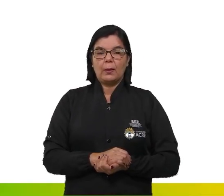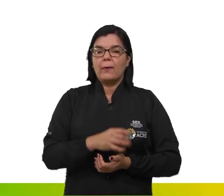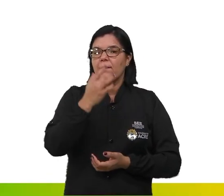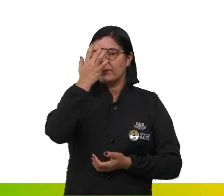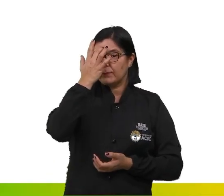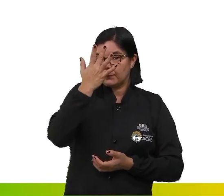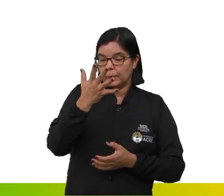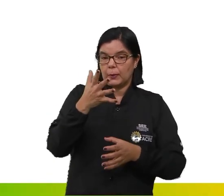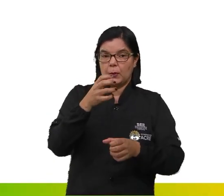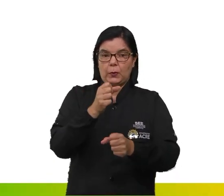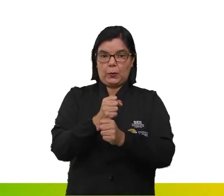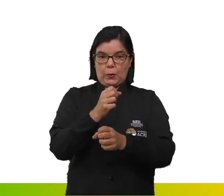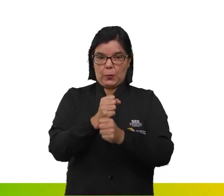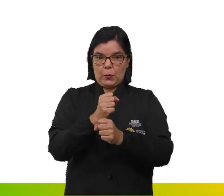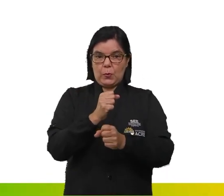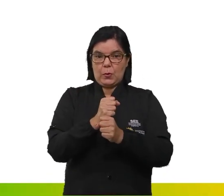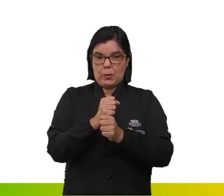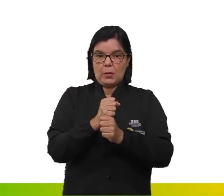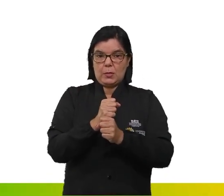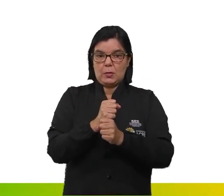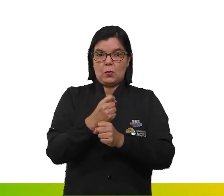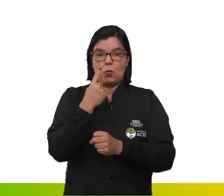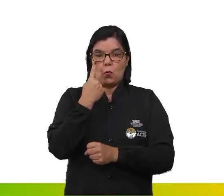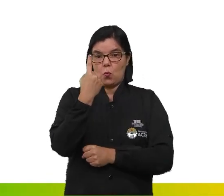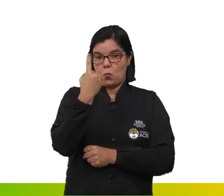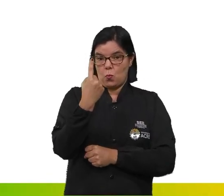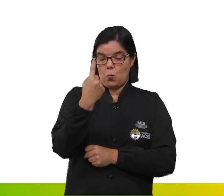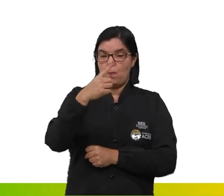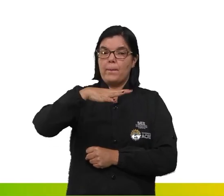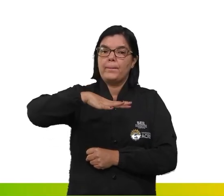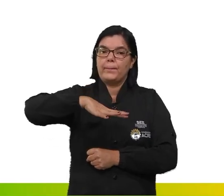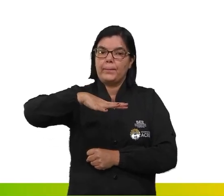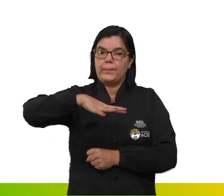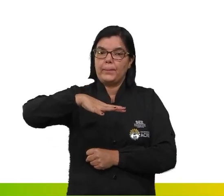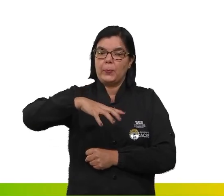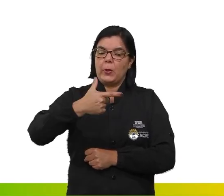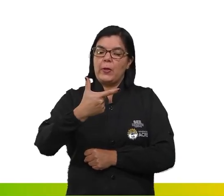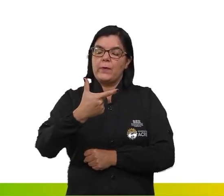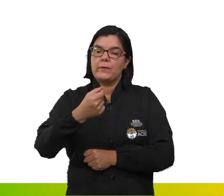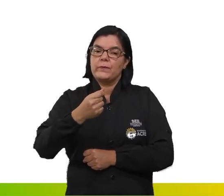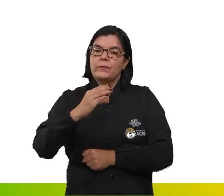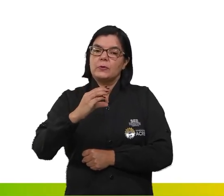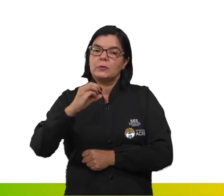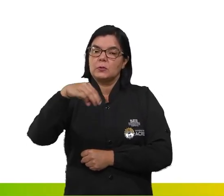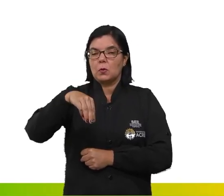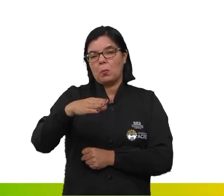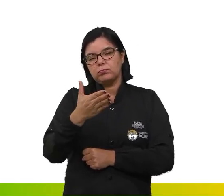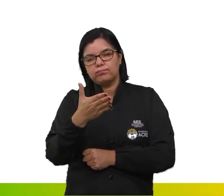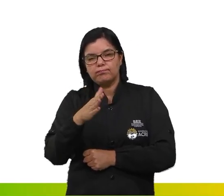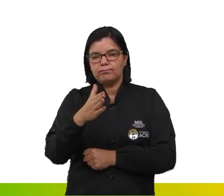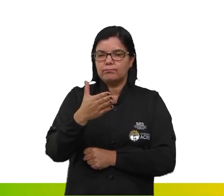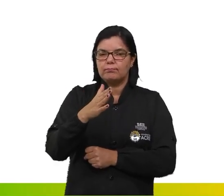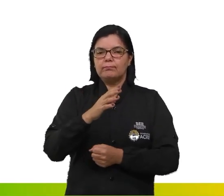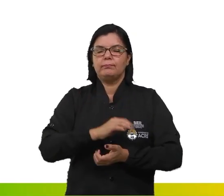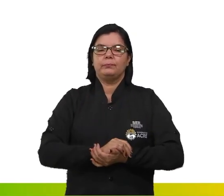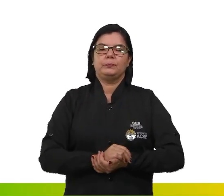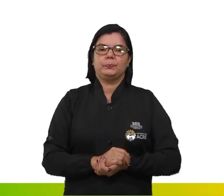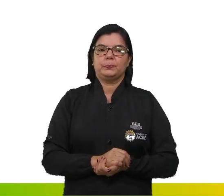Para facilitar os cálculos, considere que um palmo tem 20 centímetros, ou aproximadamente 20